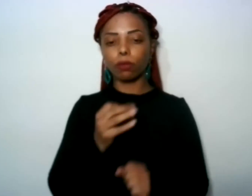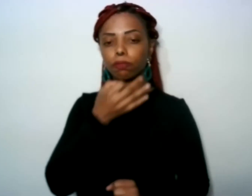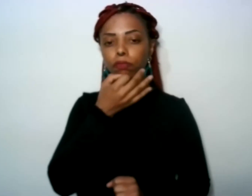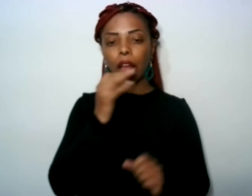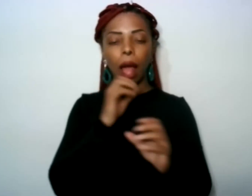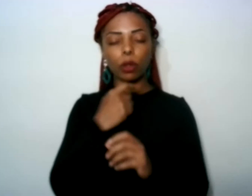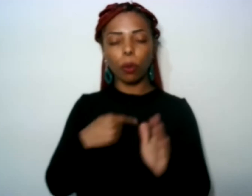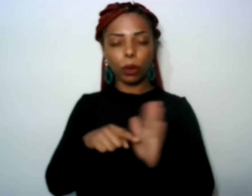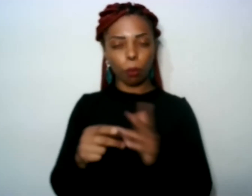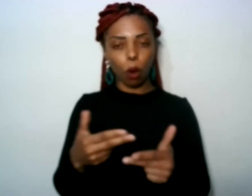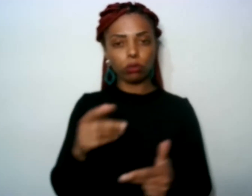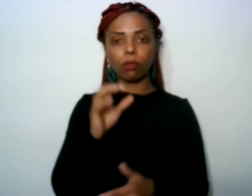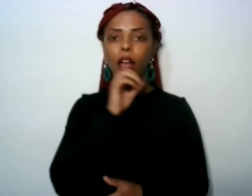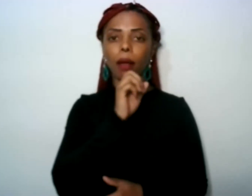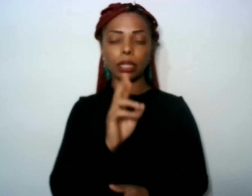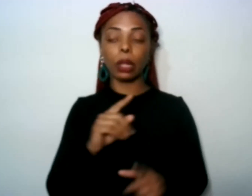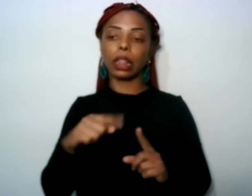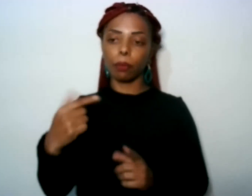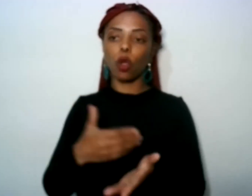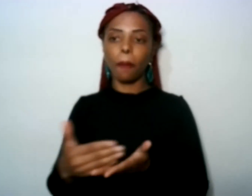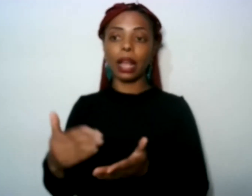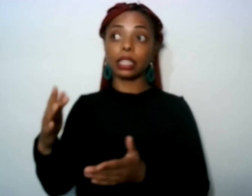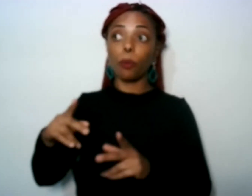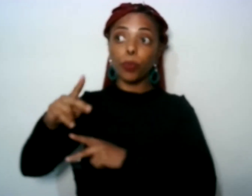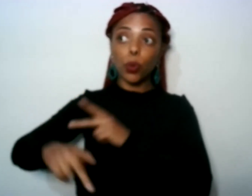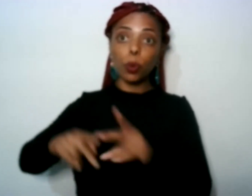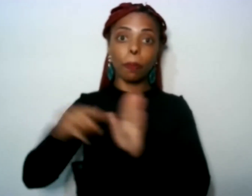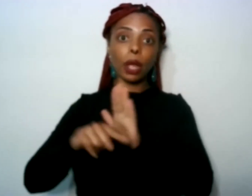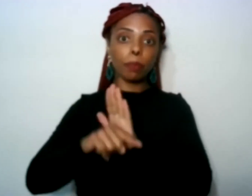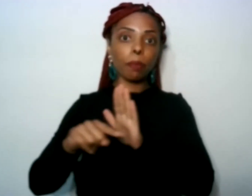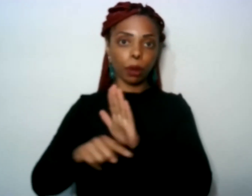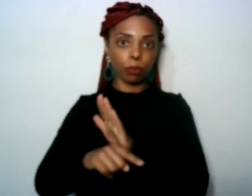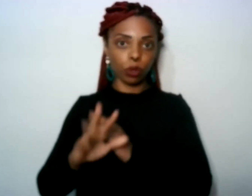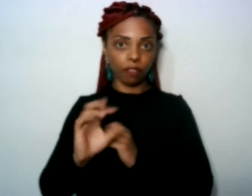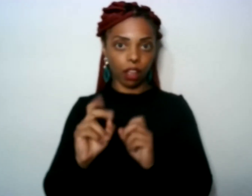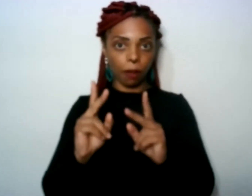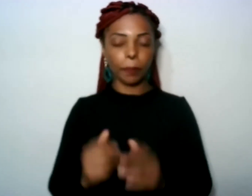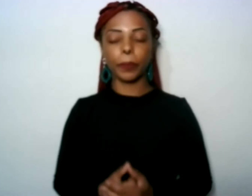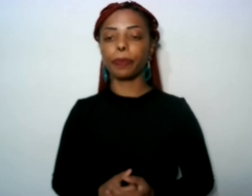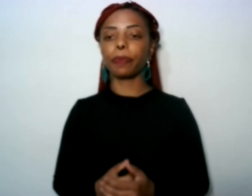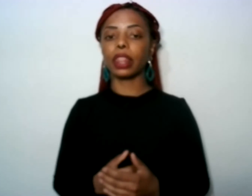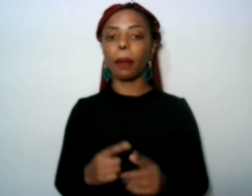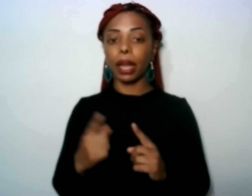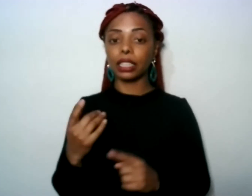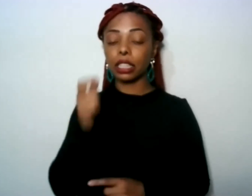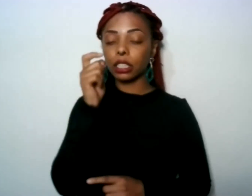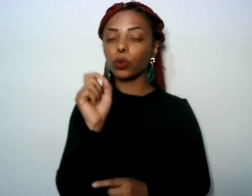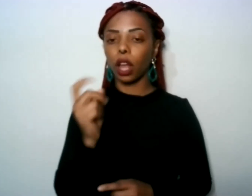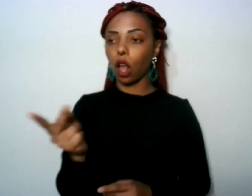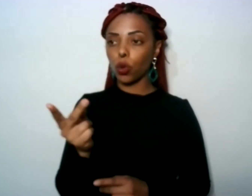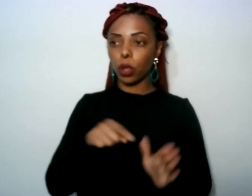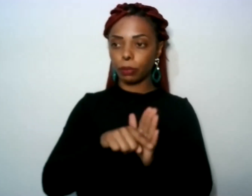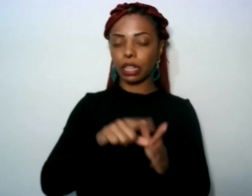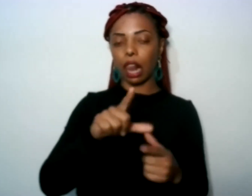colocar para a gente poder passar para as perguntas do chat é interessante destacar que ambas as pesquisas de Laís e